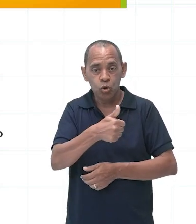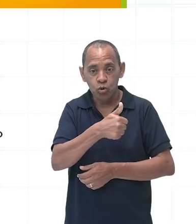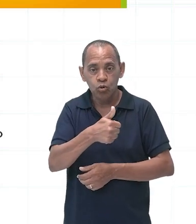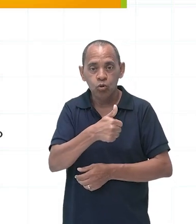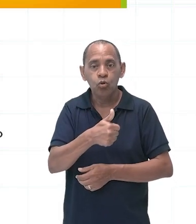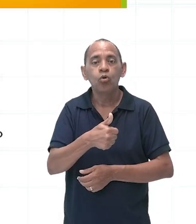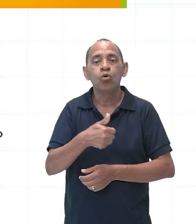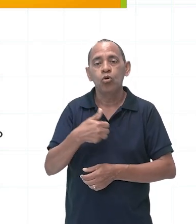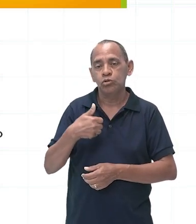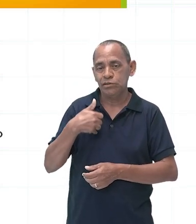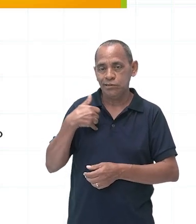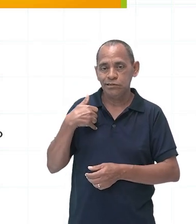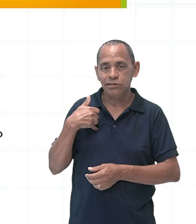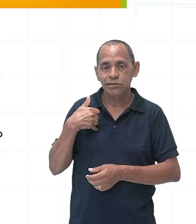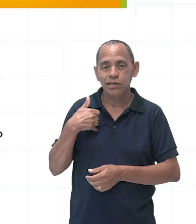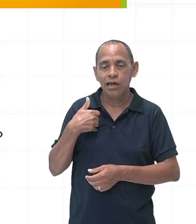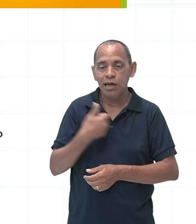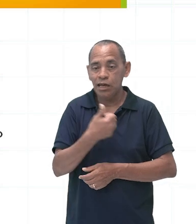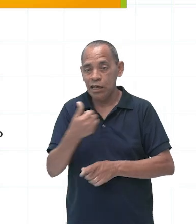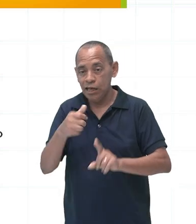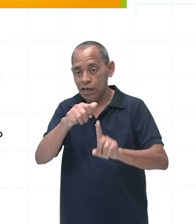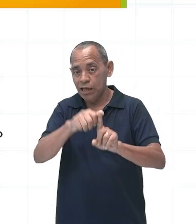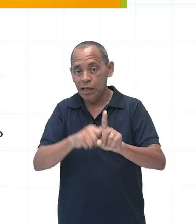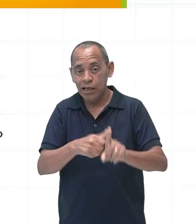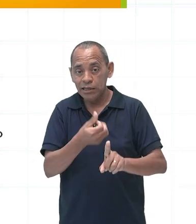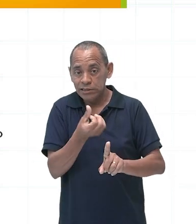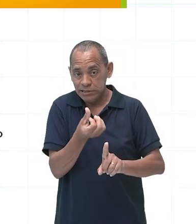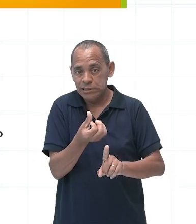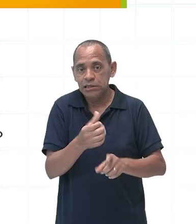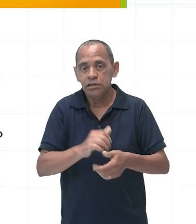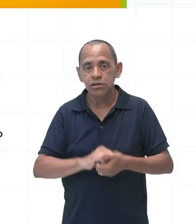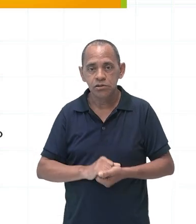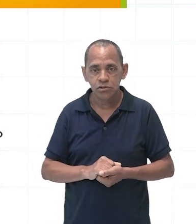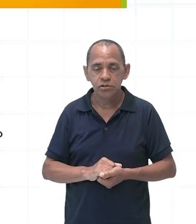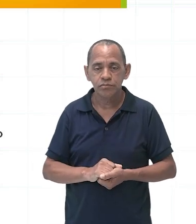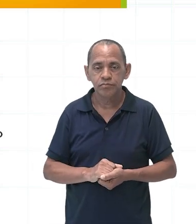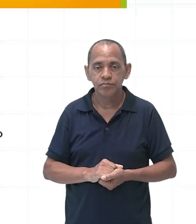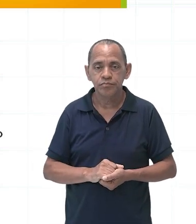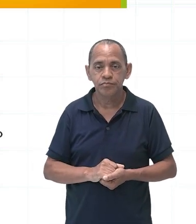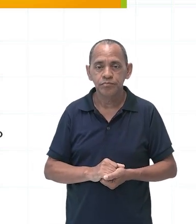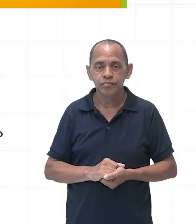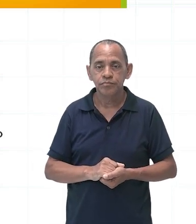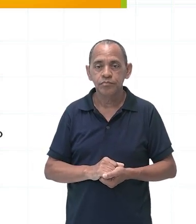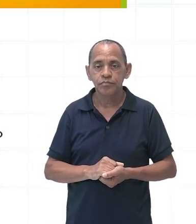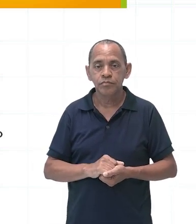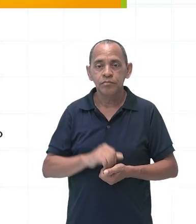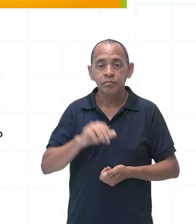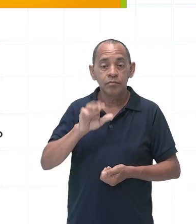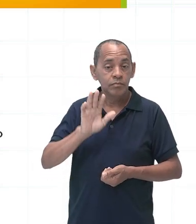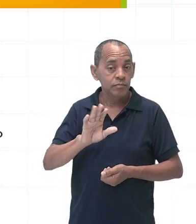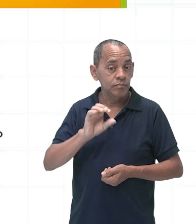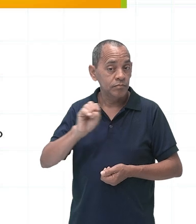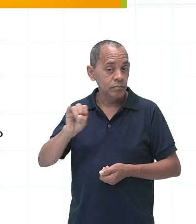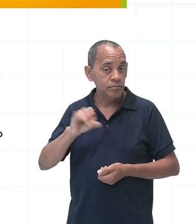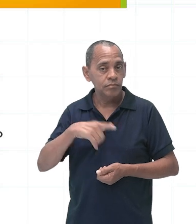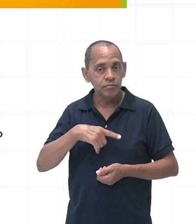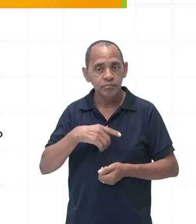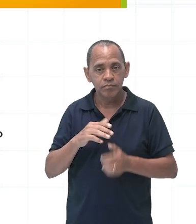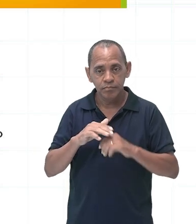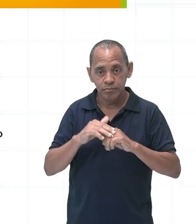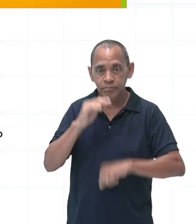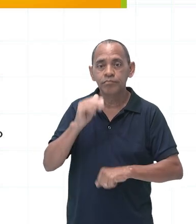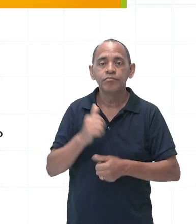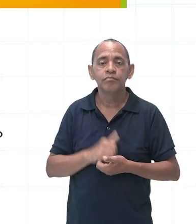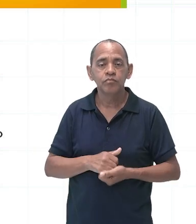6 meses, ele ainda é criança, tá bom? Porque são os 12 anos incompletos, tá? Mas se ele tem 12 anos ou